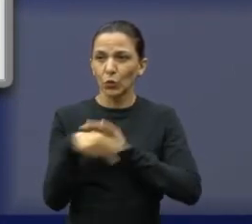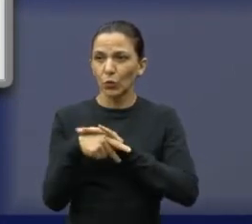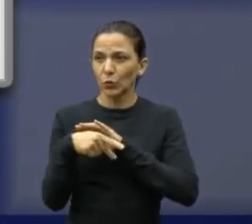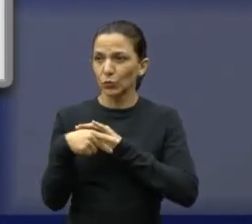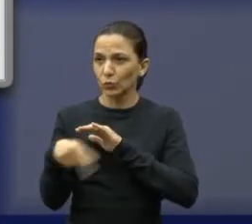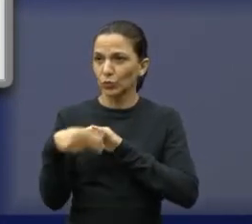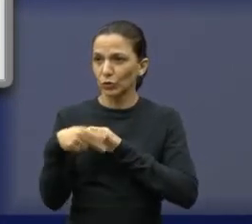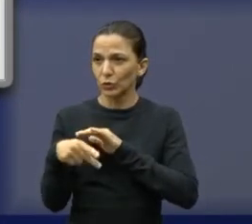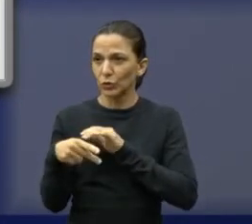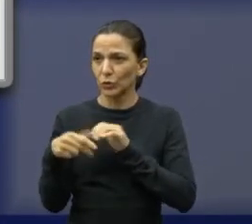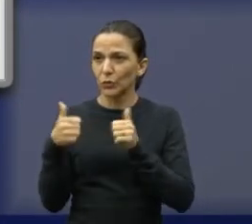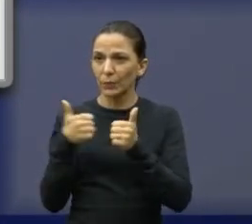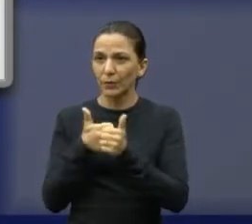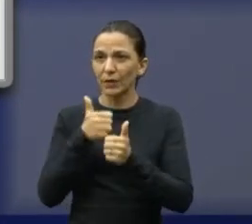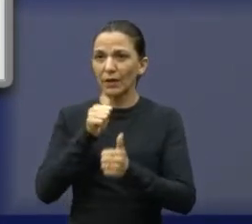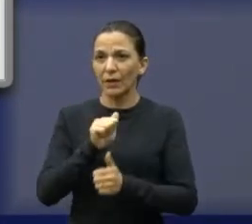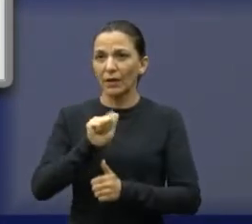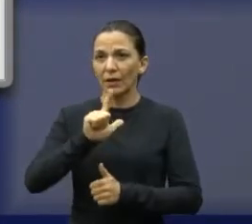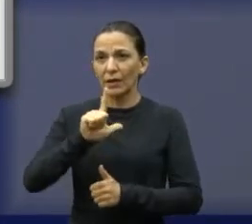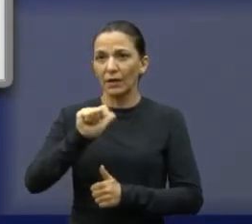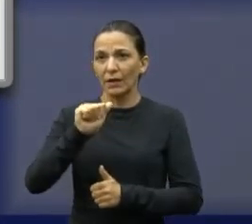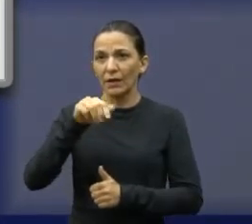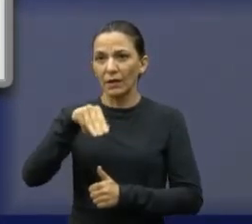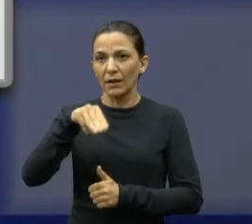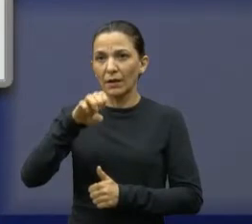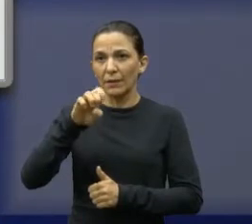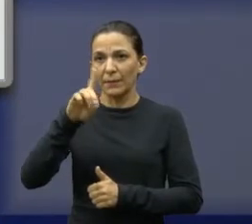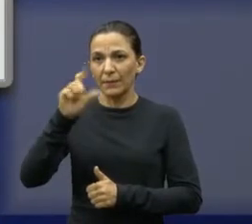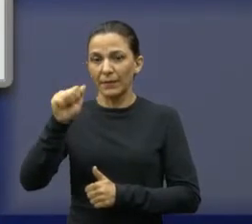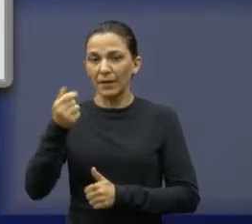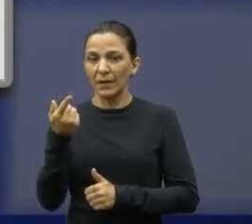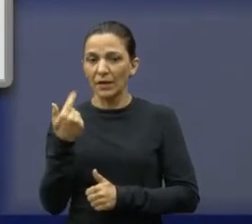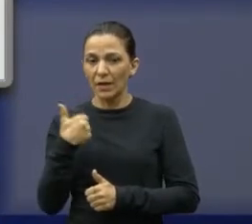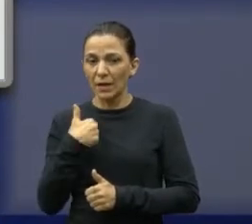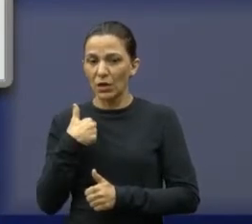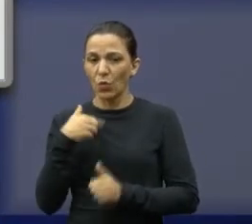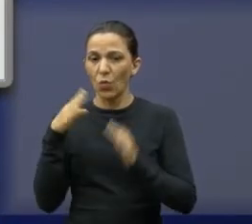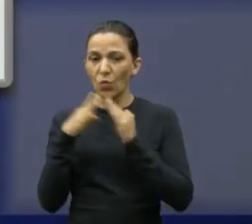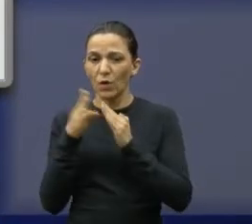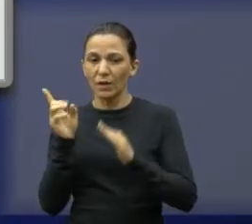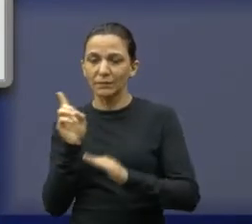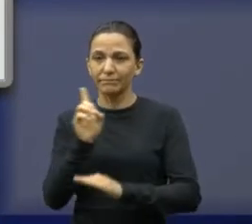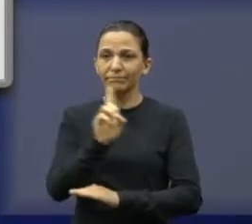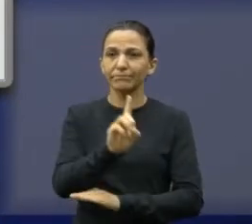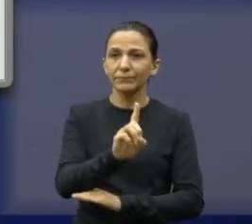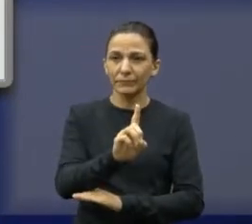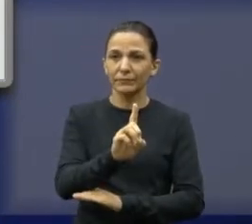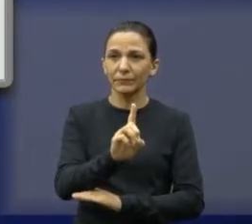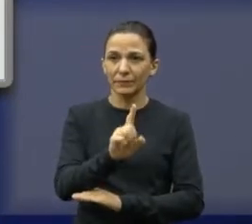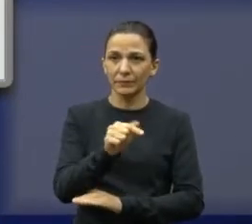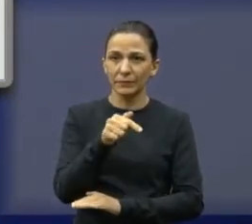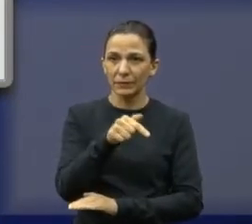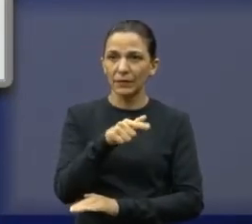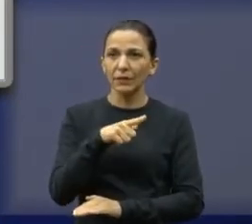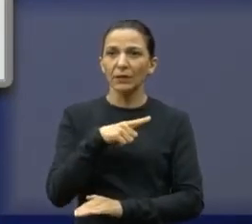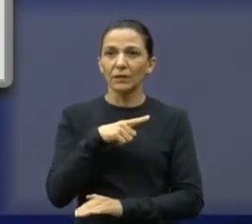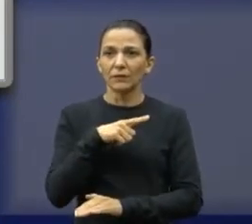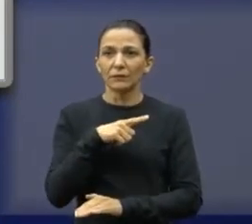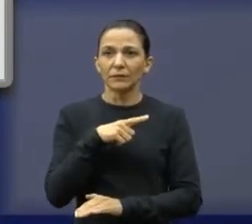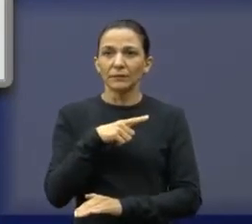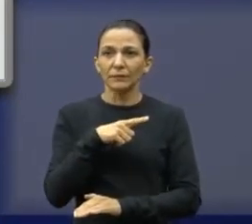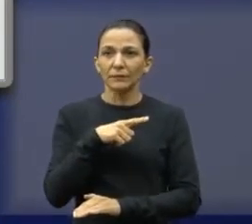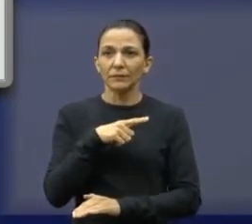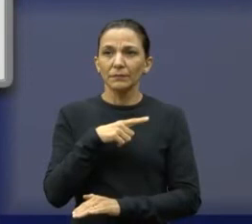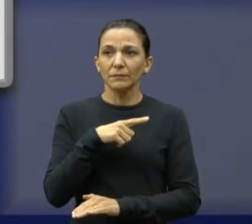Alameda Paulista. Tá? Eu estava indo para casa, estava uma foto de antes, aí, outras fotos, por favor. Tá,